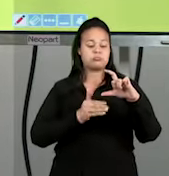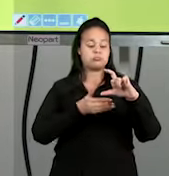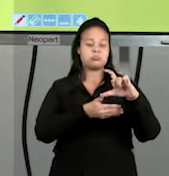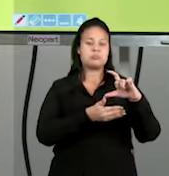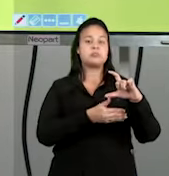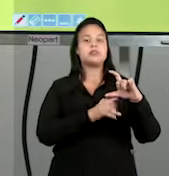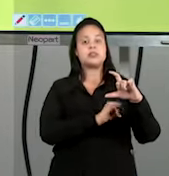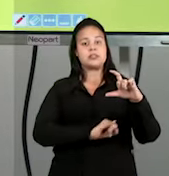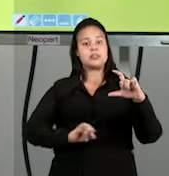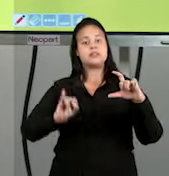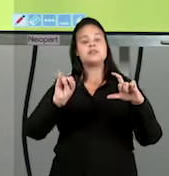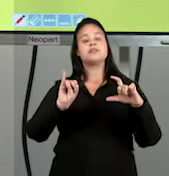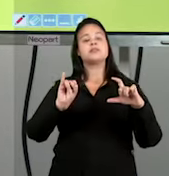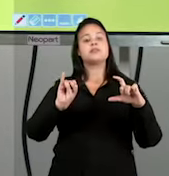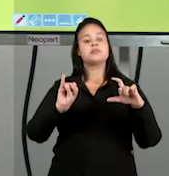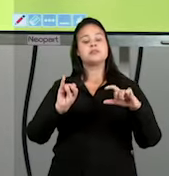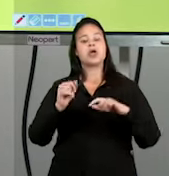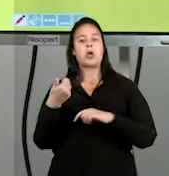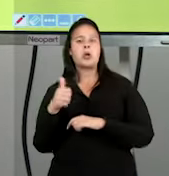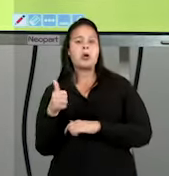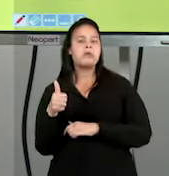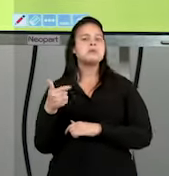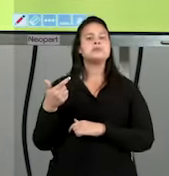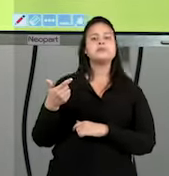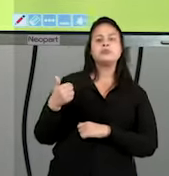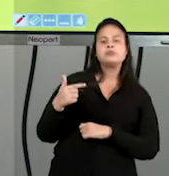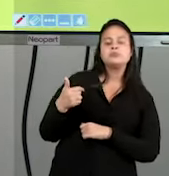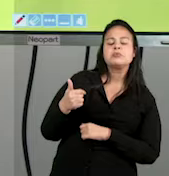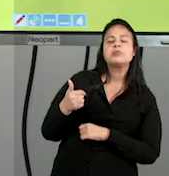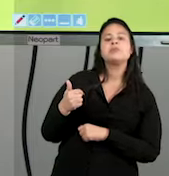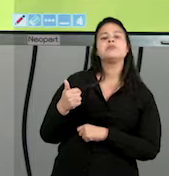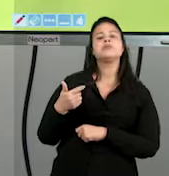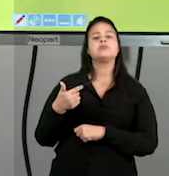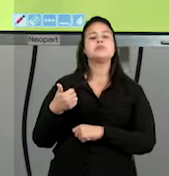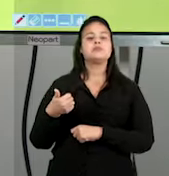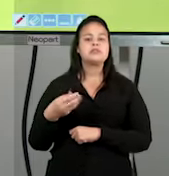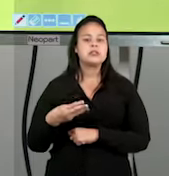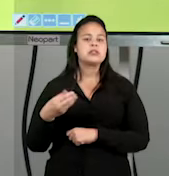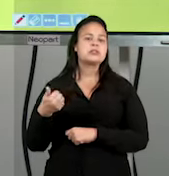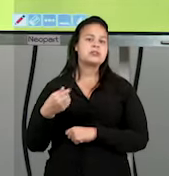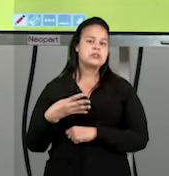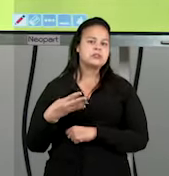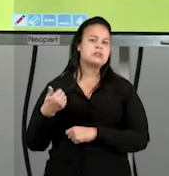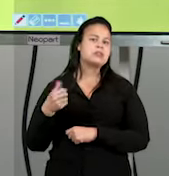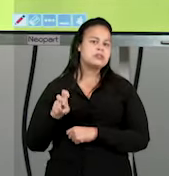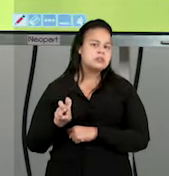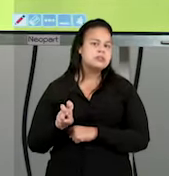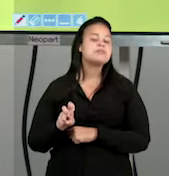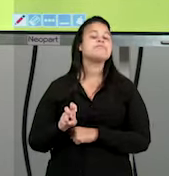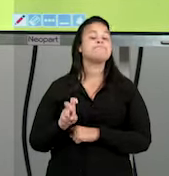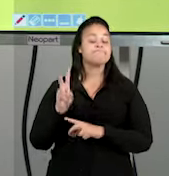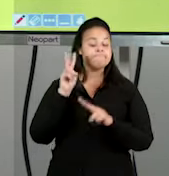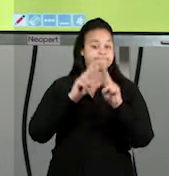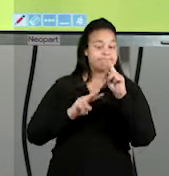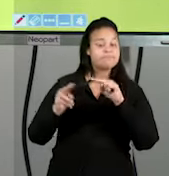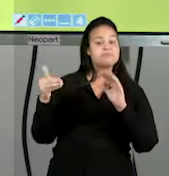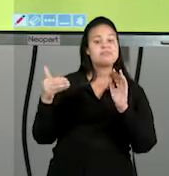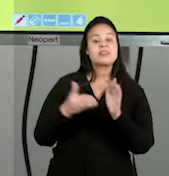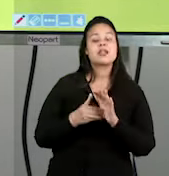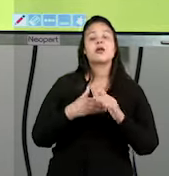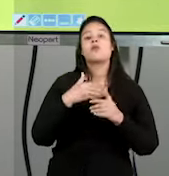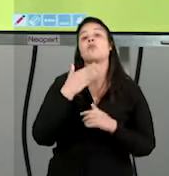inscrito, 11 lados, 12 lados, 13, 14, 15, nós vimos até